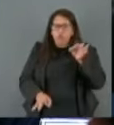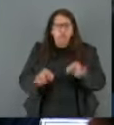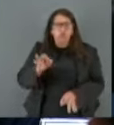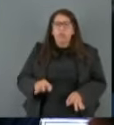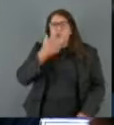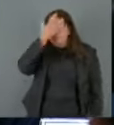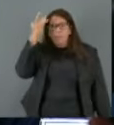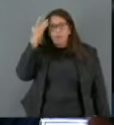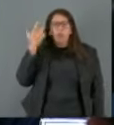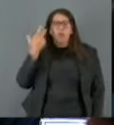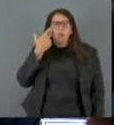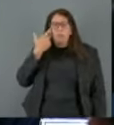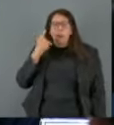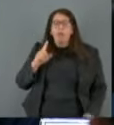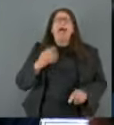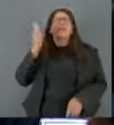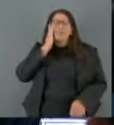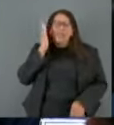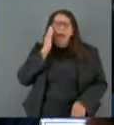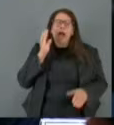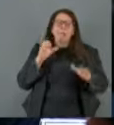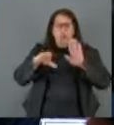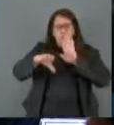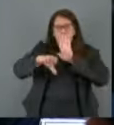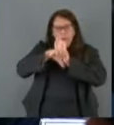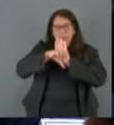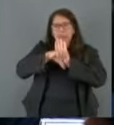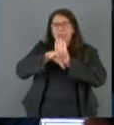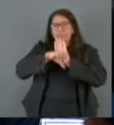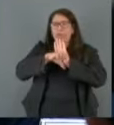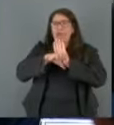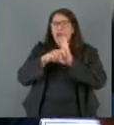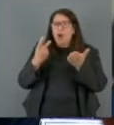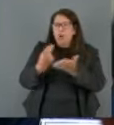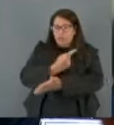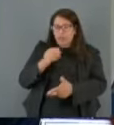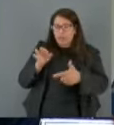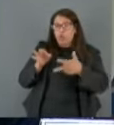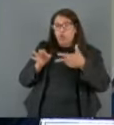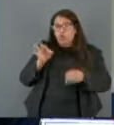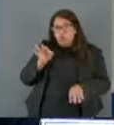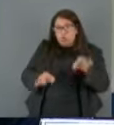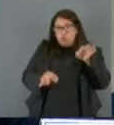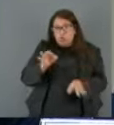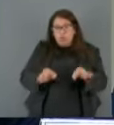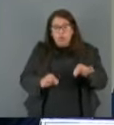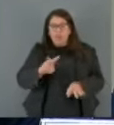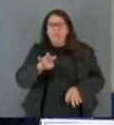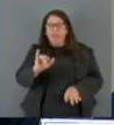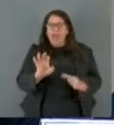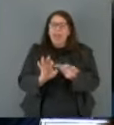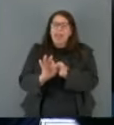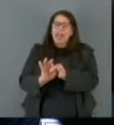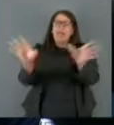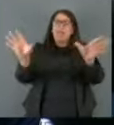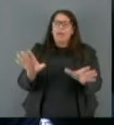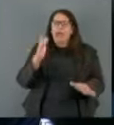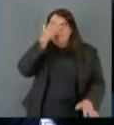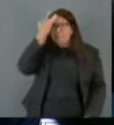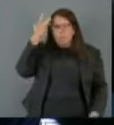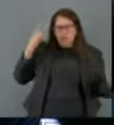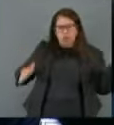a violência da criminalidade que existe hoje. Em sã consciência, eu duvido que algum juiz possa libertar alguém que seja um